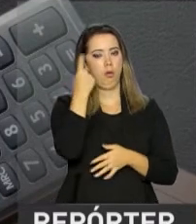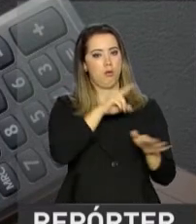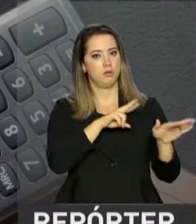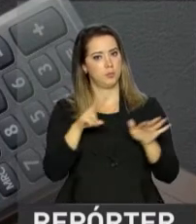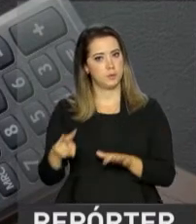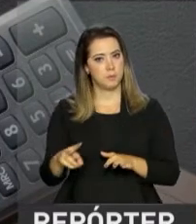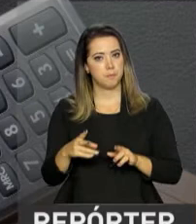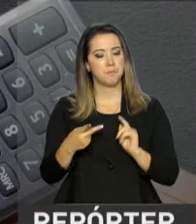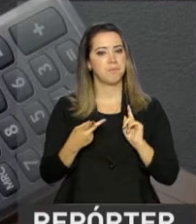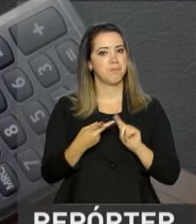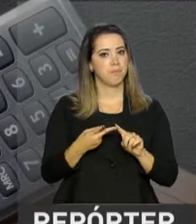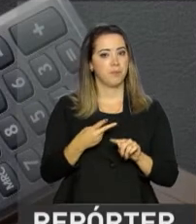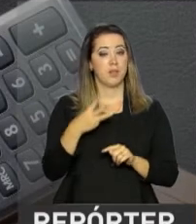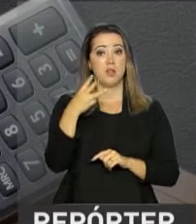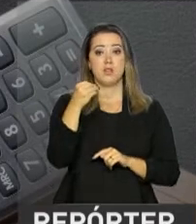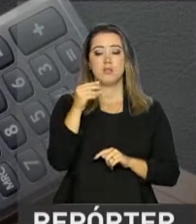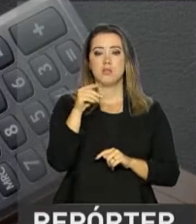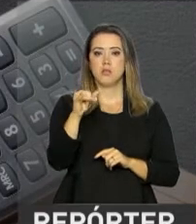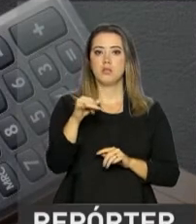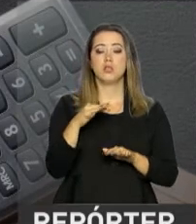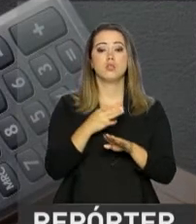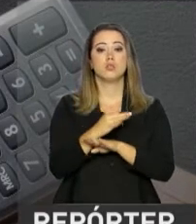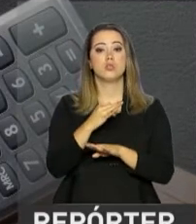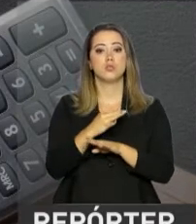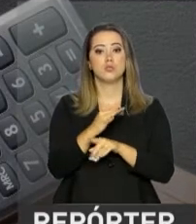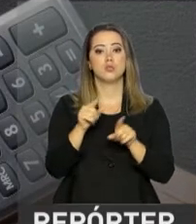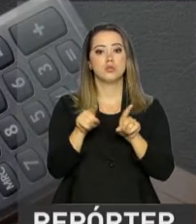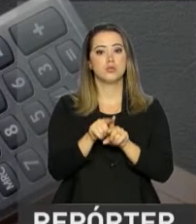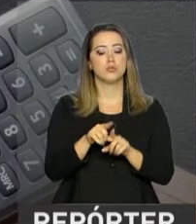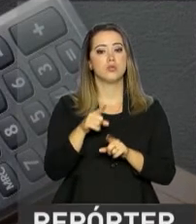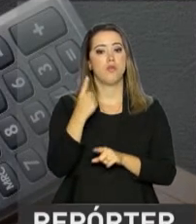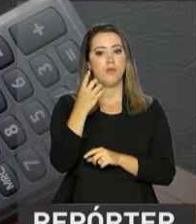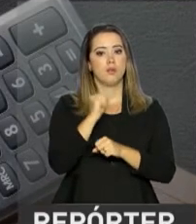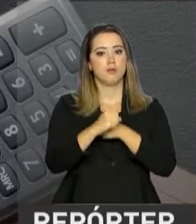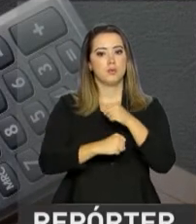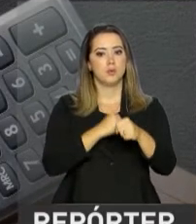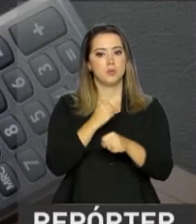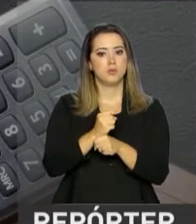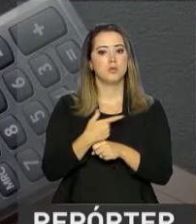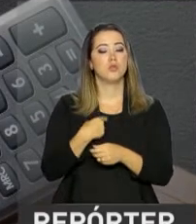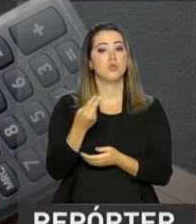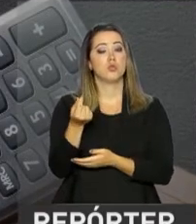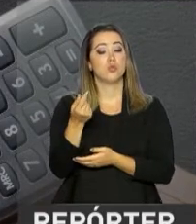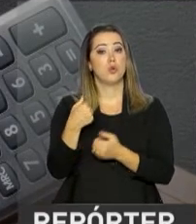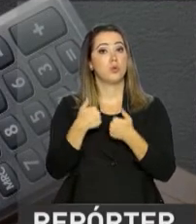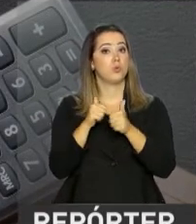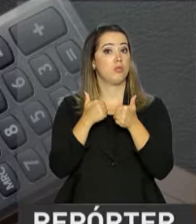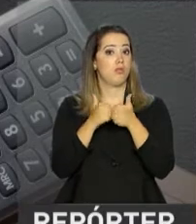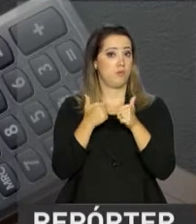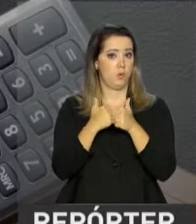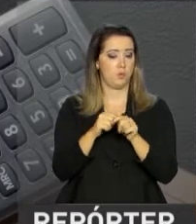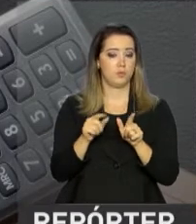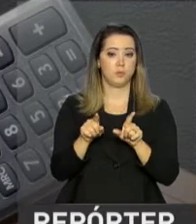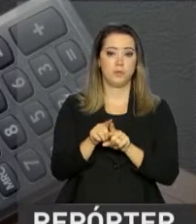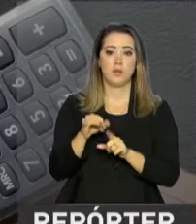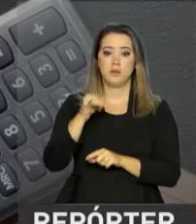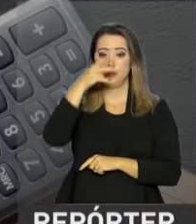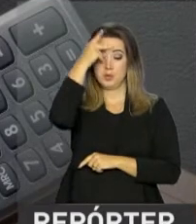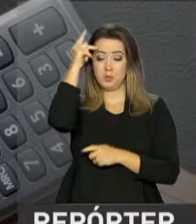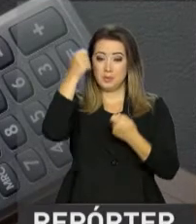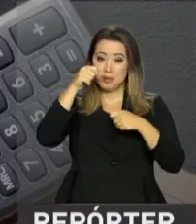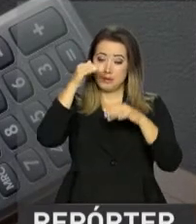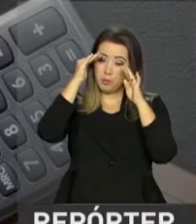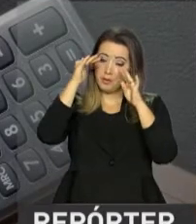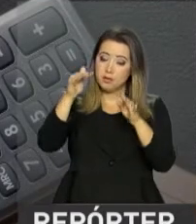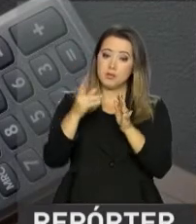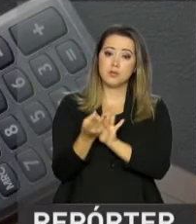semanais 30 dias de recesso a cada ano de estágio e vale transporte no caso de estágios obrigatórios